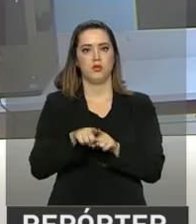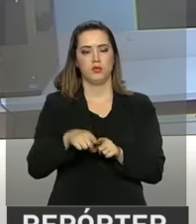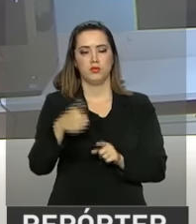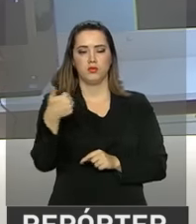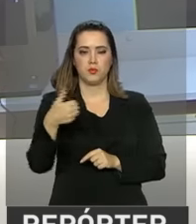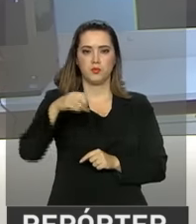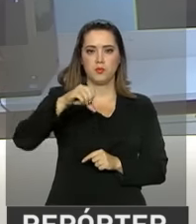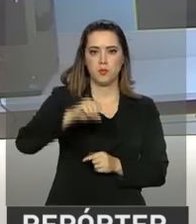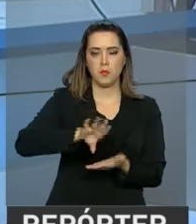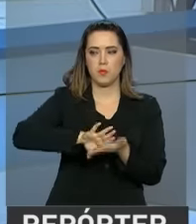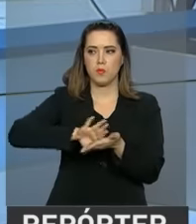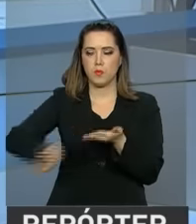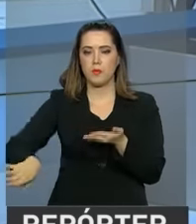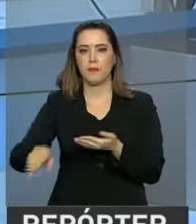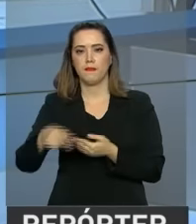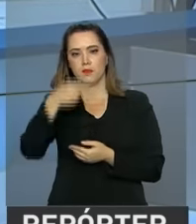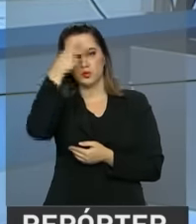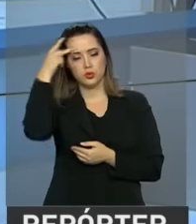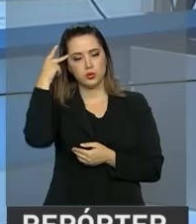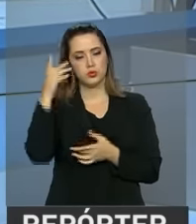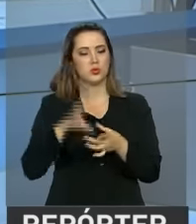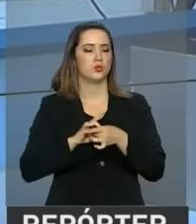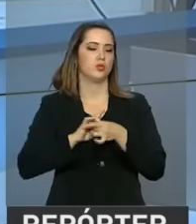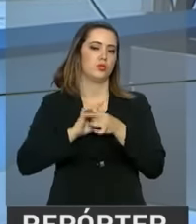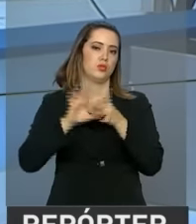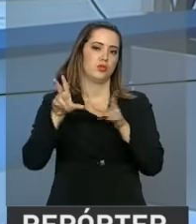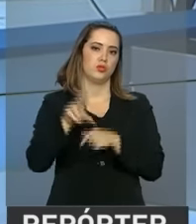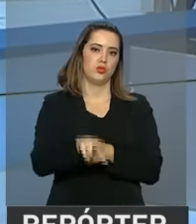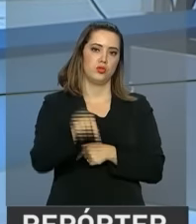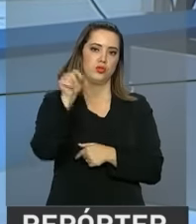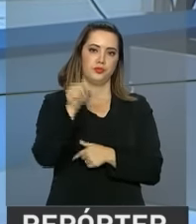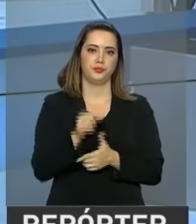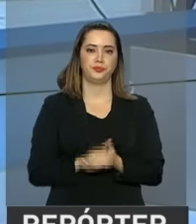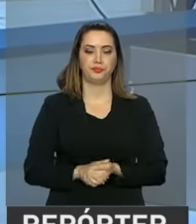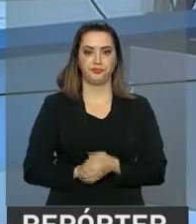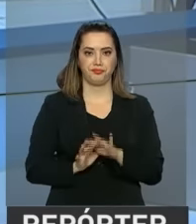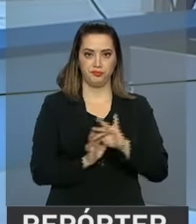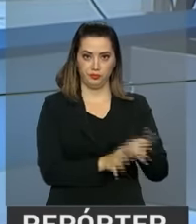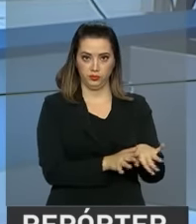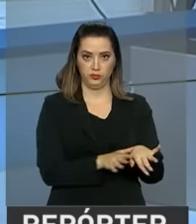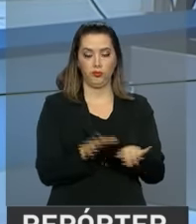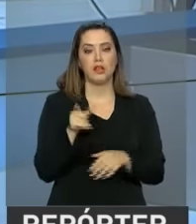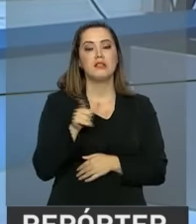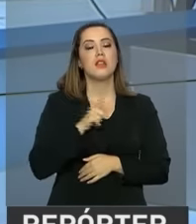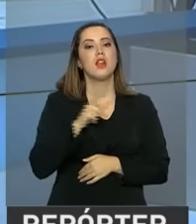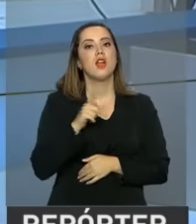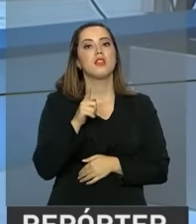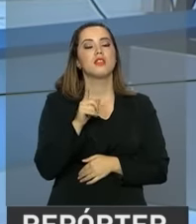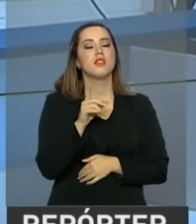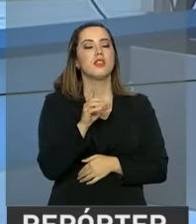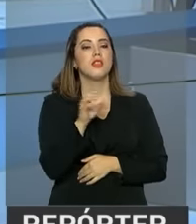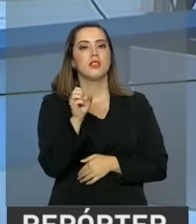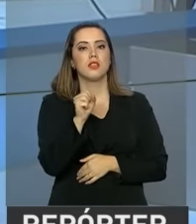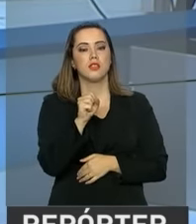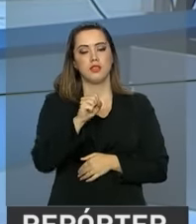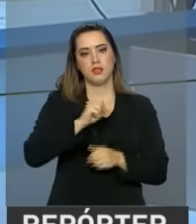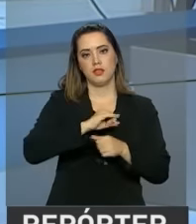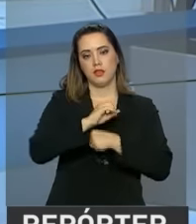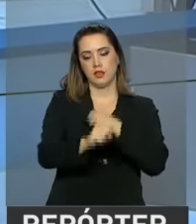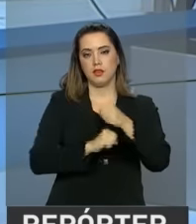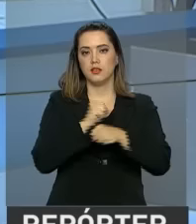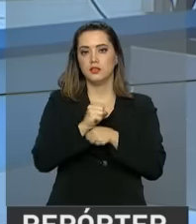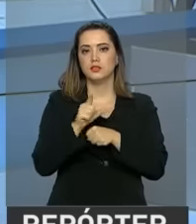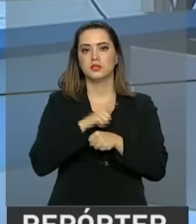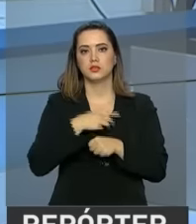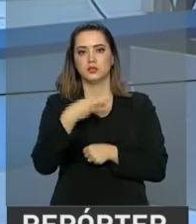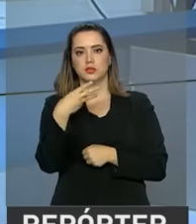em comissão. O site do Governo para a Solução de Conflitos de Consumidores completa 2 anos com 340 mil